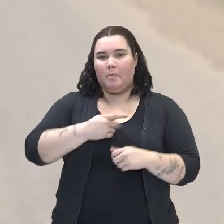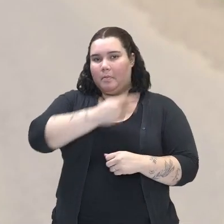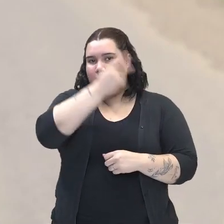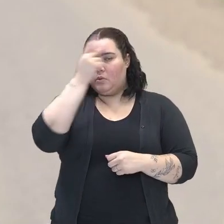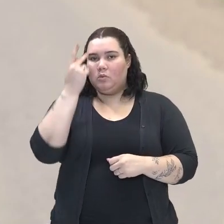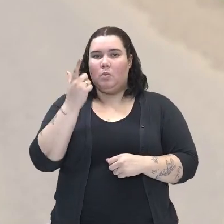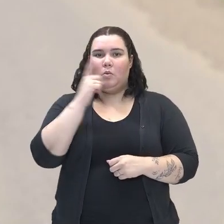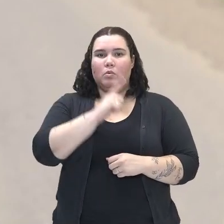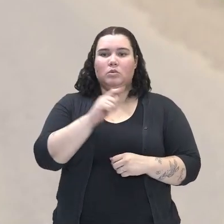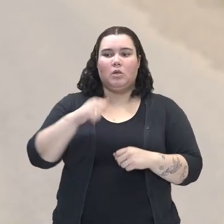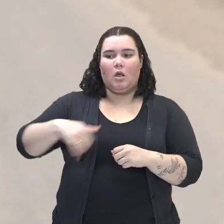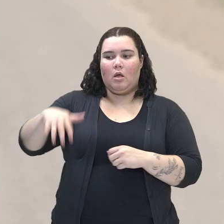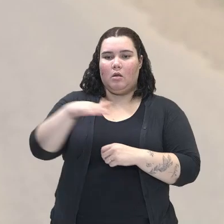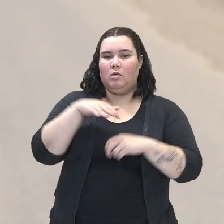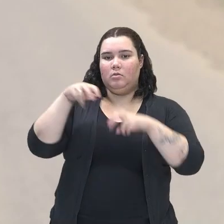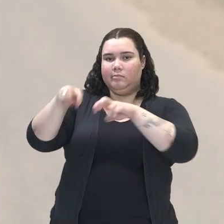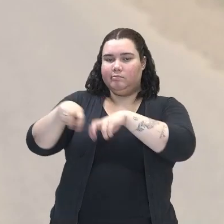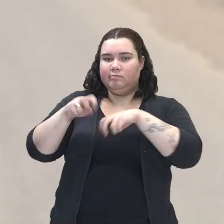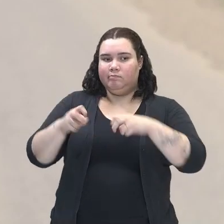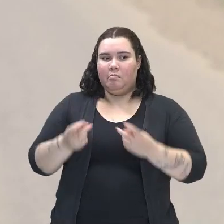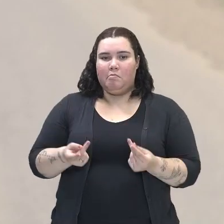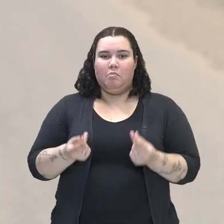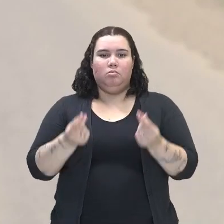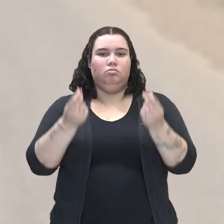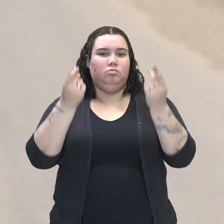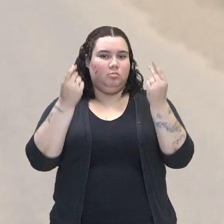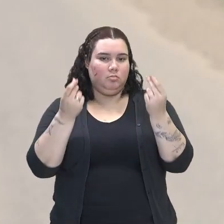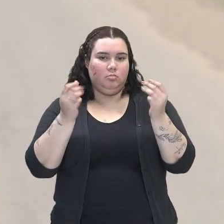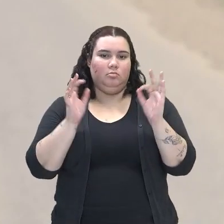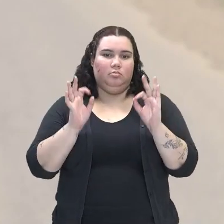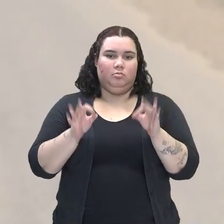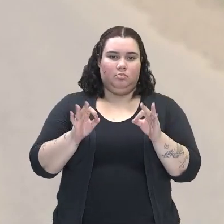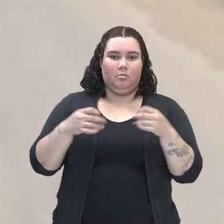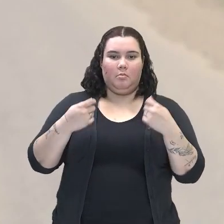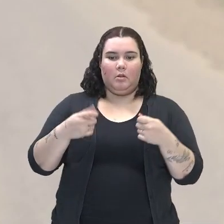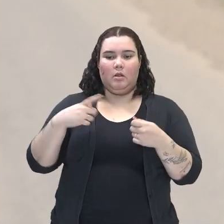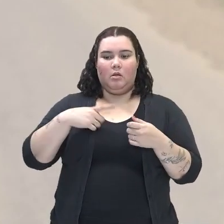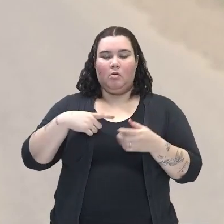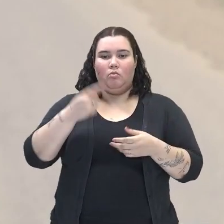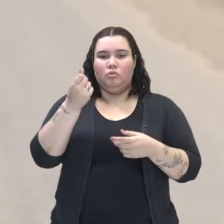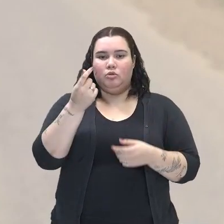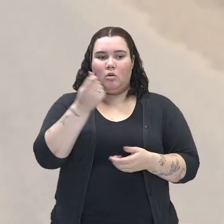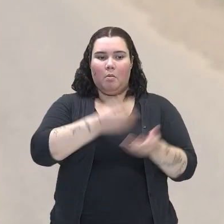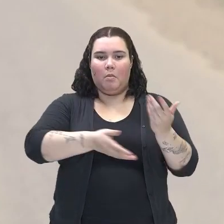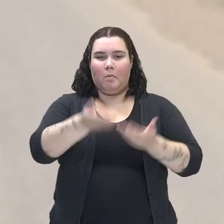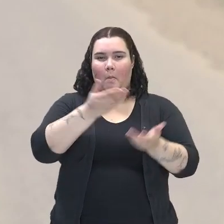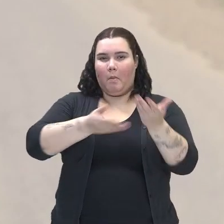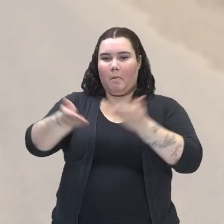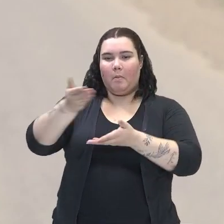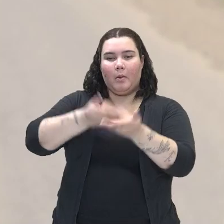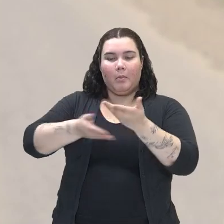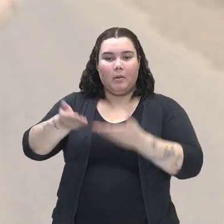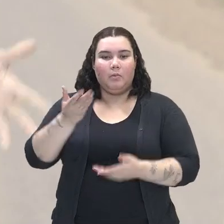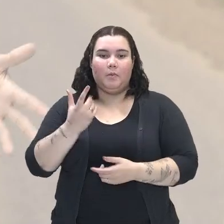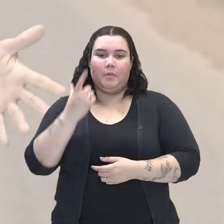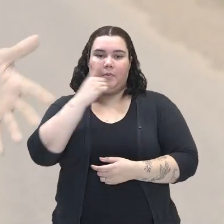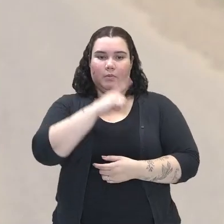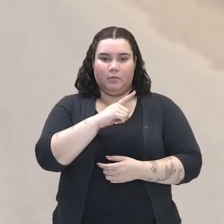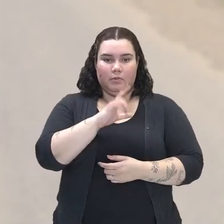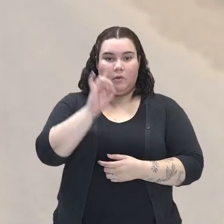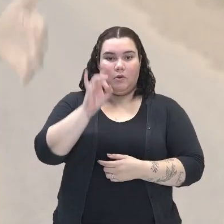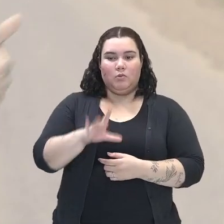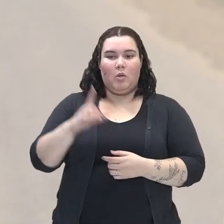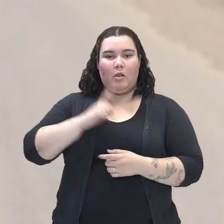com a questão do agronegócio, né? Gente que tem ali, que movimenta muita coisa apenas sendo dono